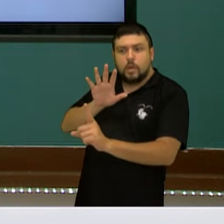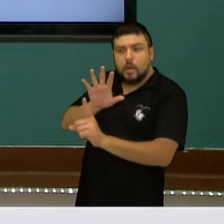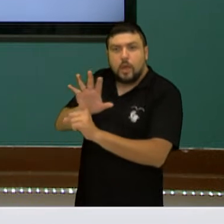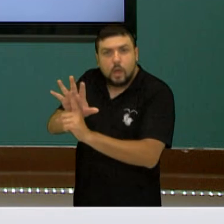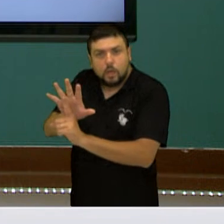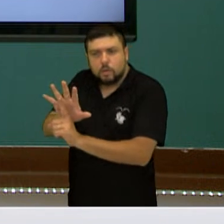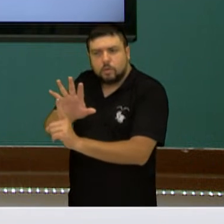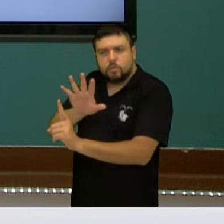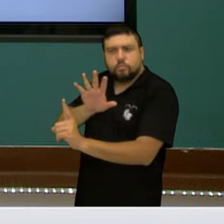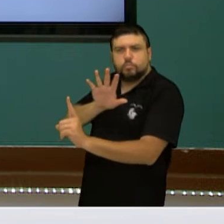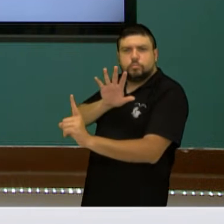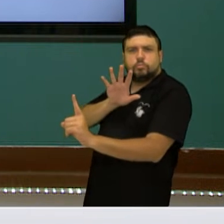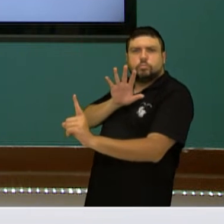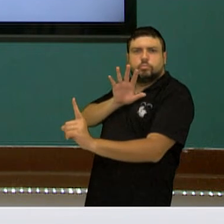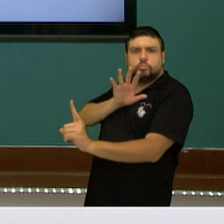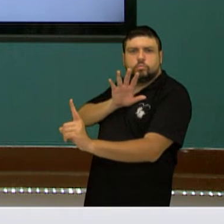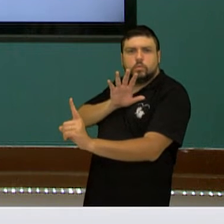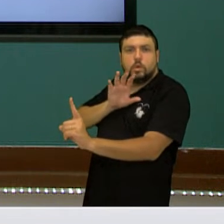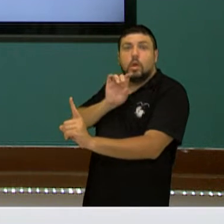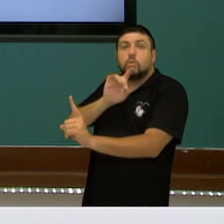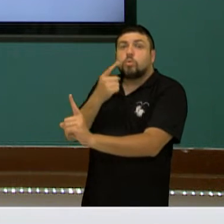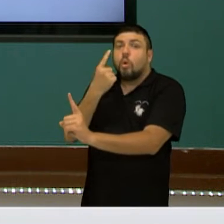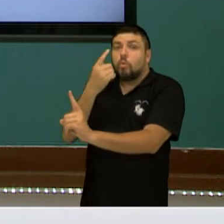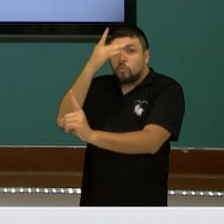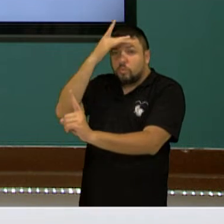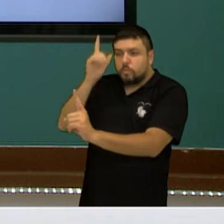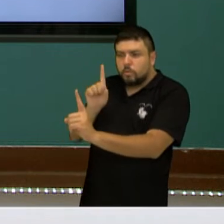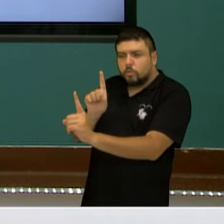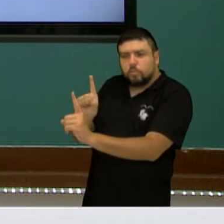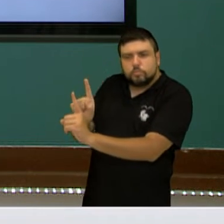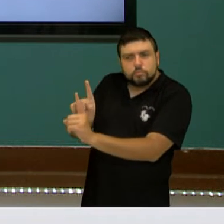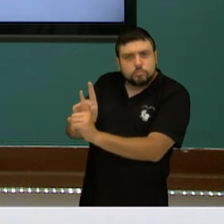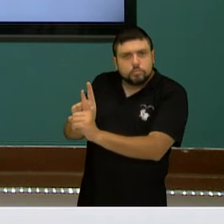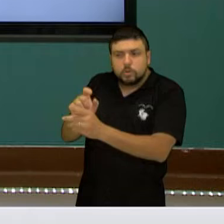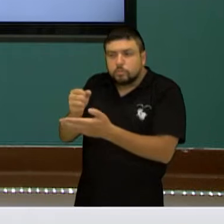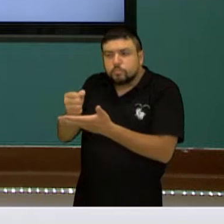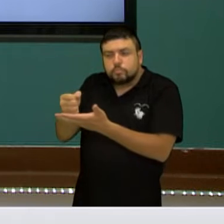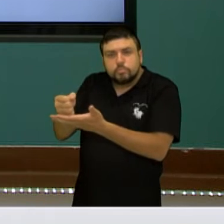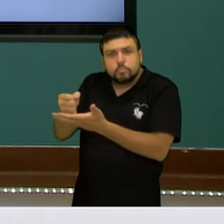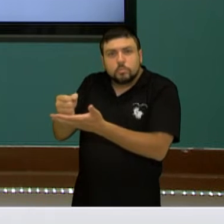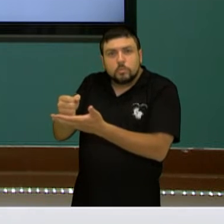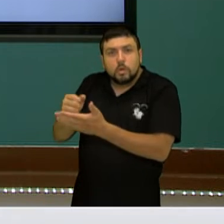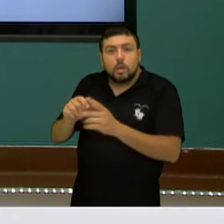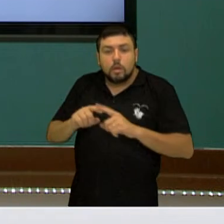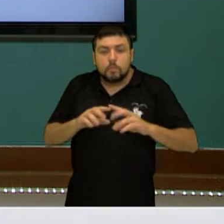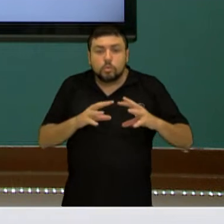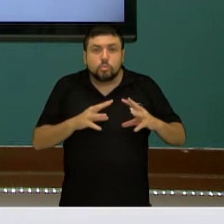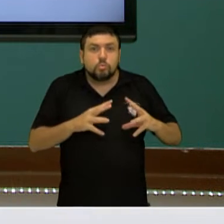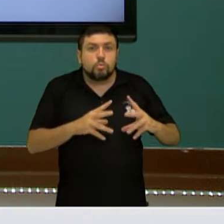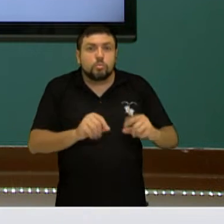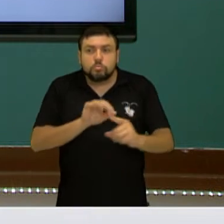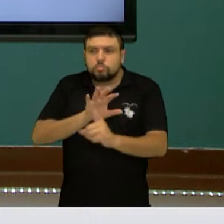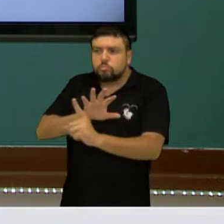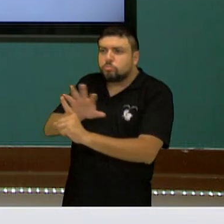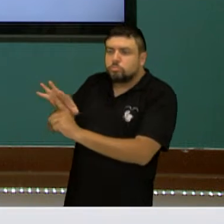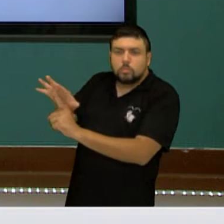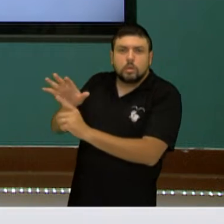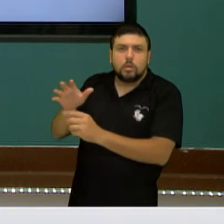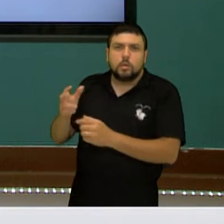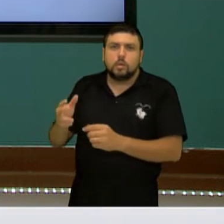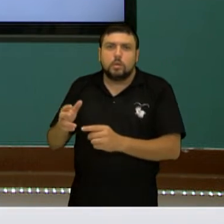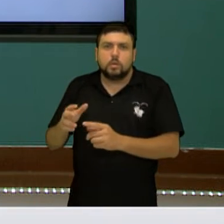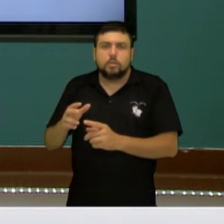de preferência, sempre uma pessoa para ajudar, para auxiliar ela, mas não todo mundo junto, porque senão é possível que